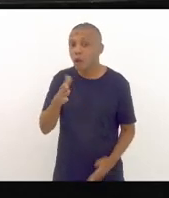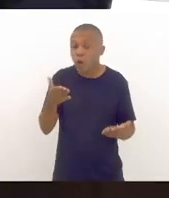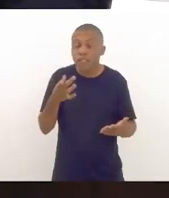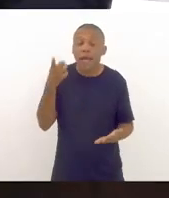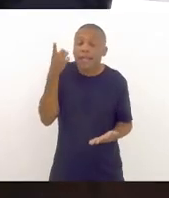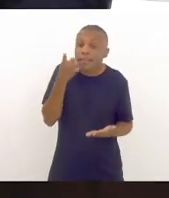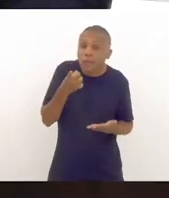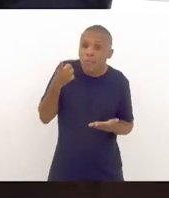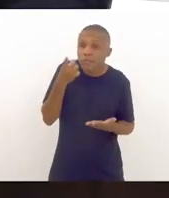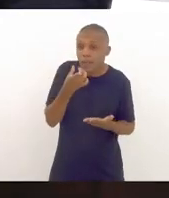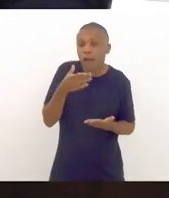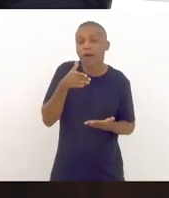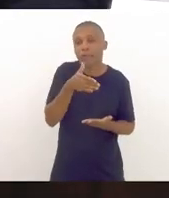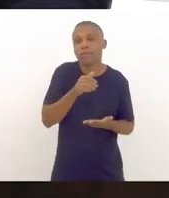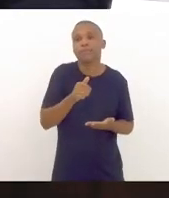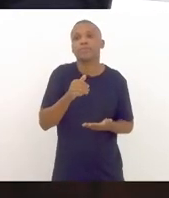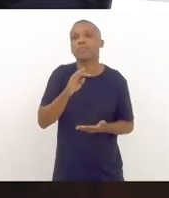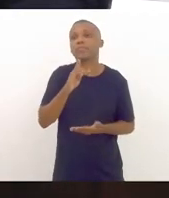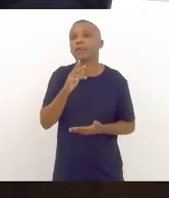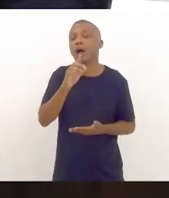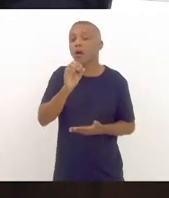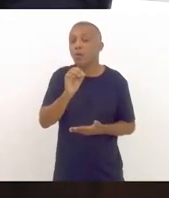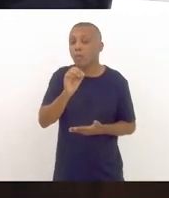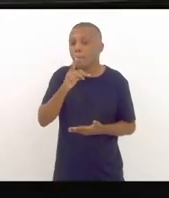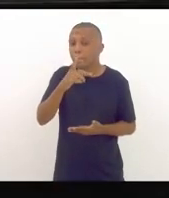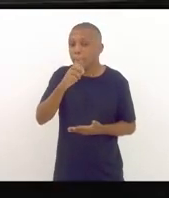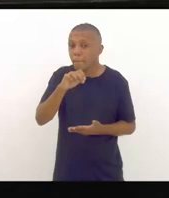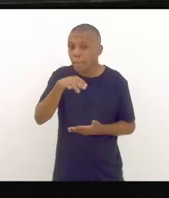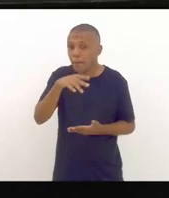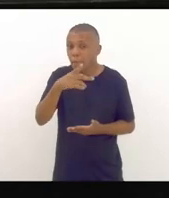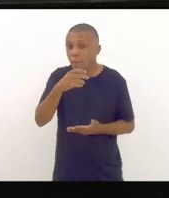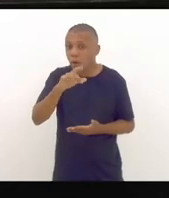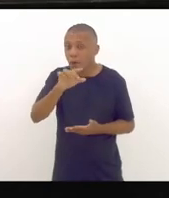ainda, Thiago Pampulha, futuro